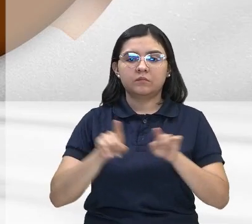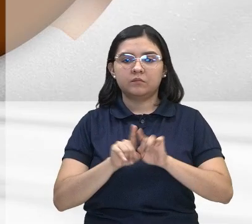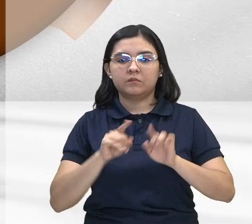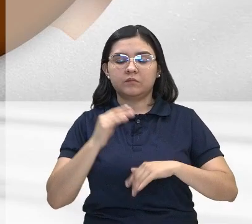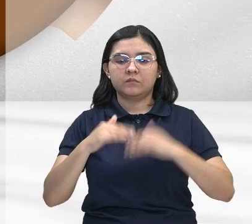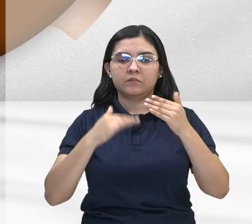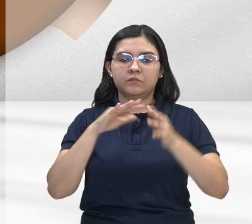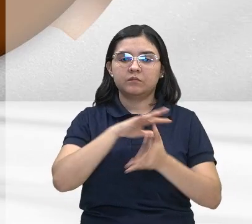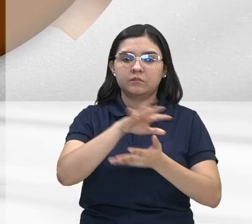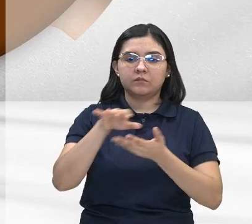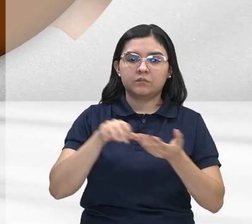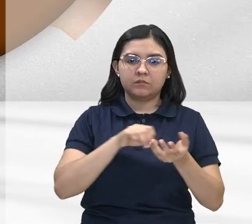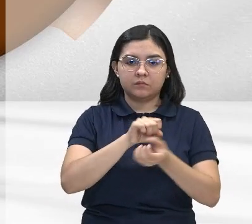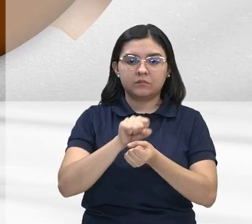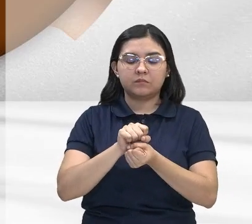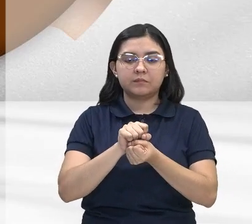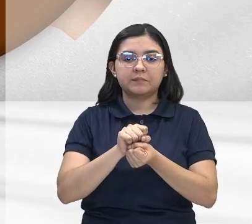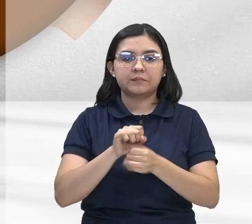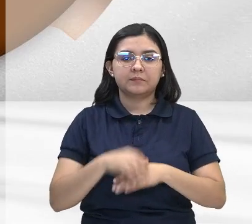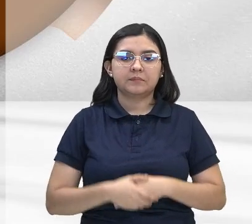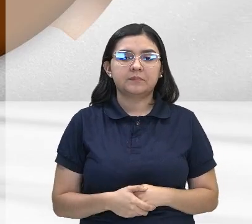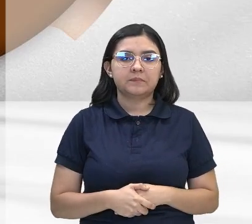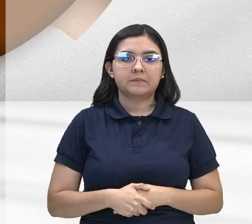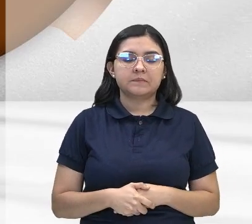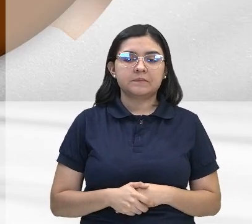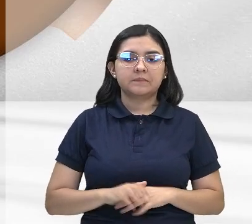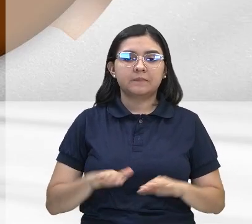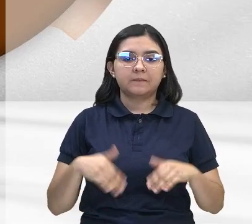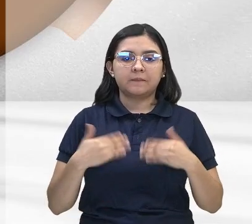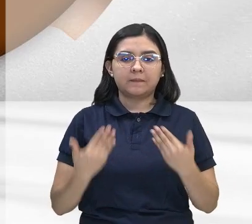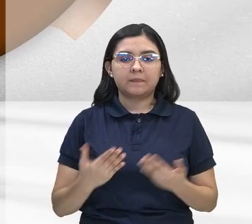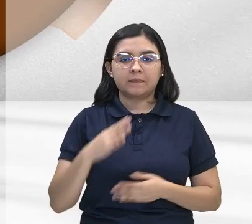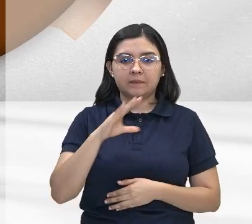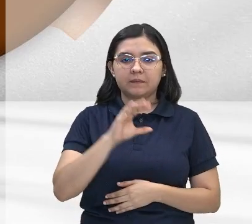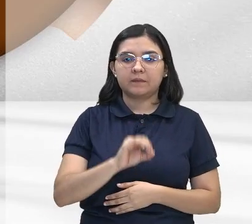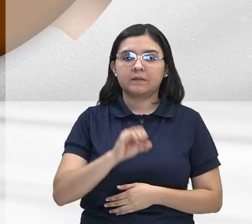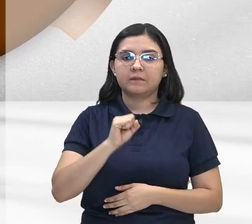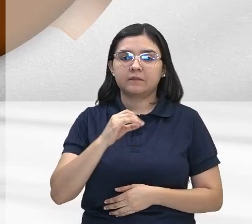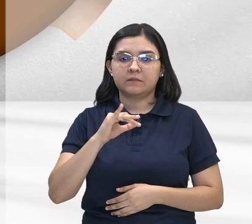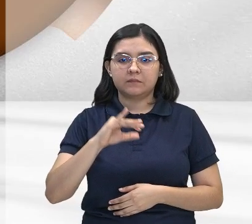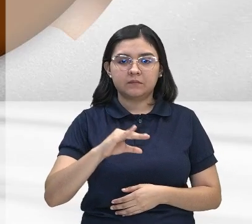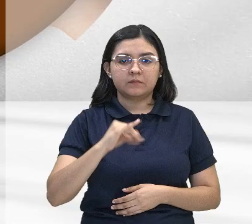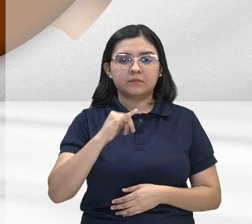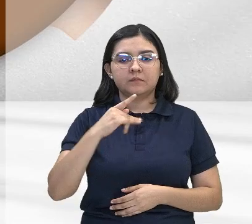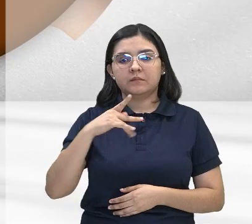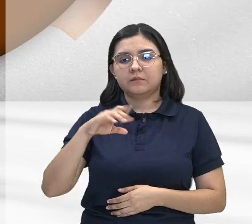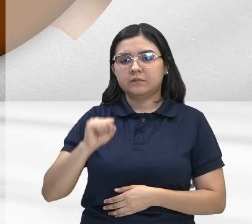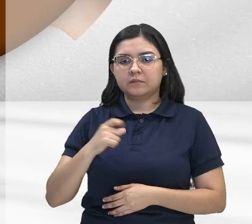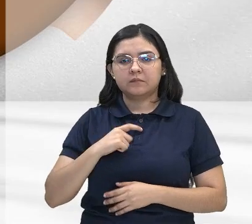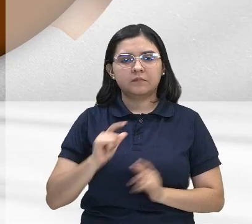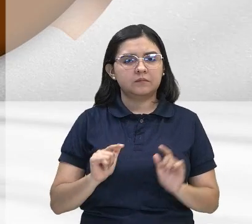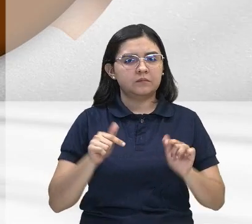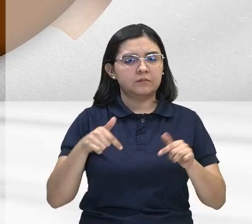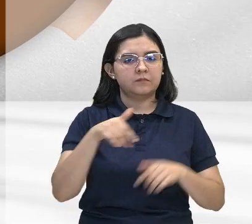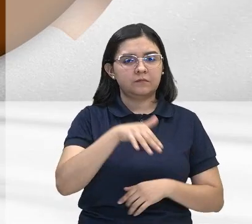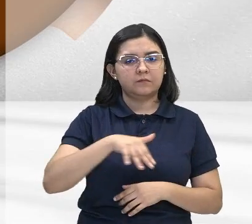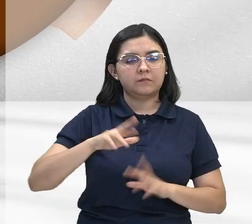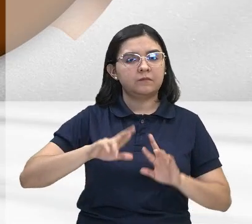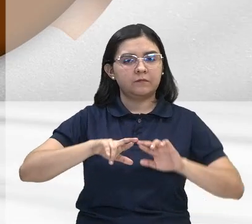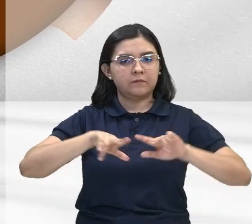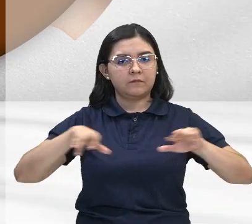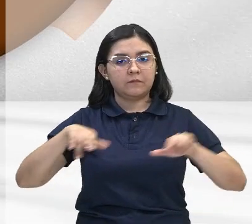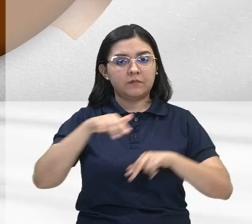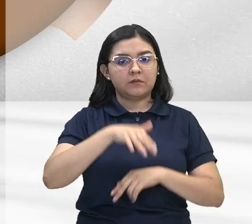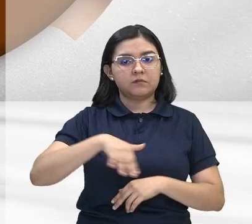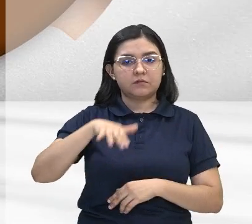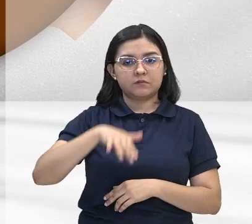e desenvolvimento sustentável. As OCIPs atuam em diversas áreas, como nós já